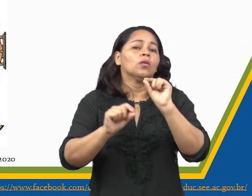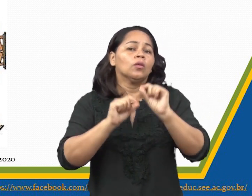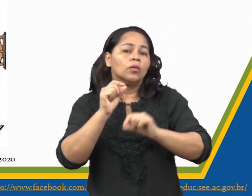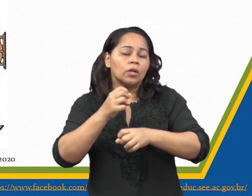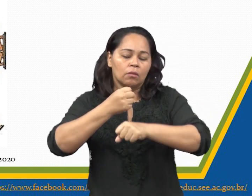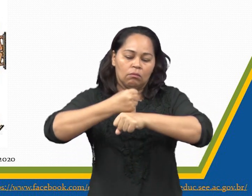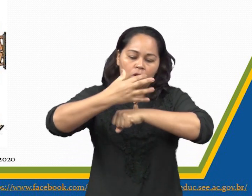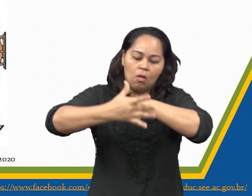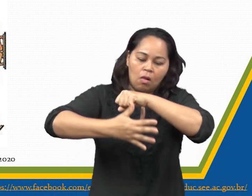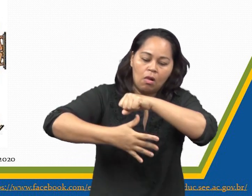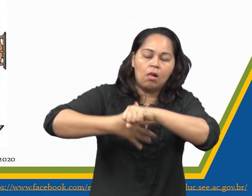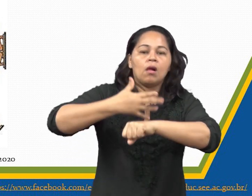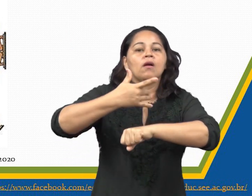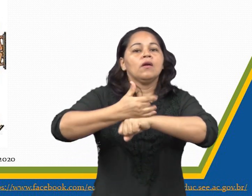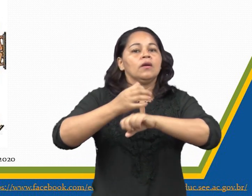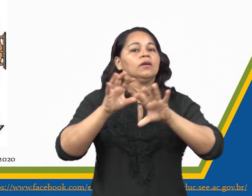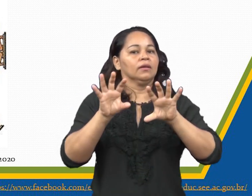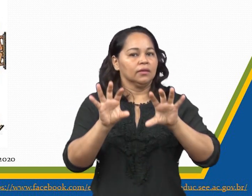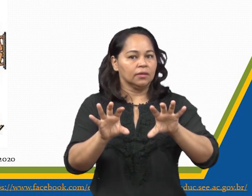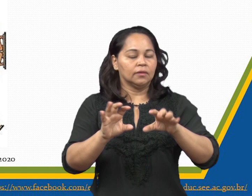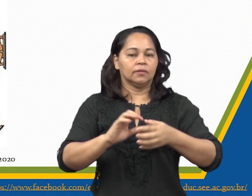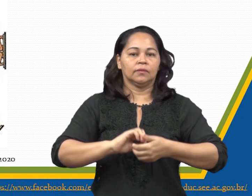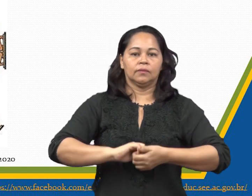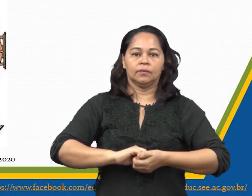desse calendário. Ok?